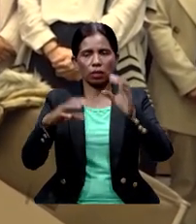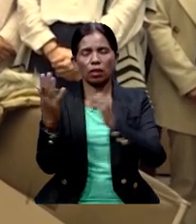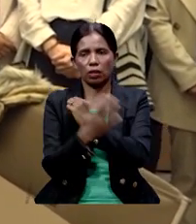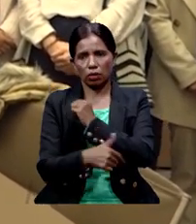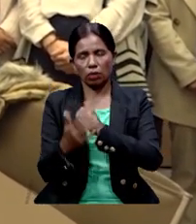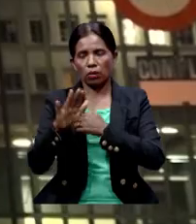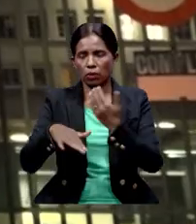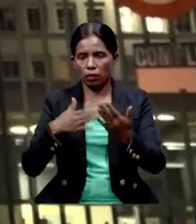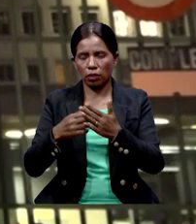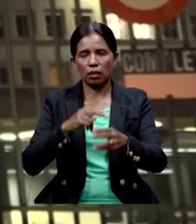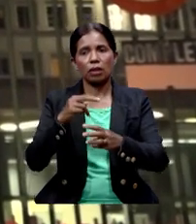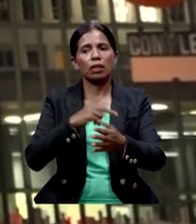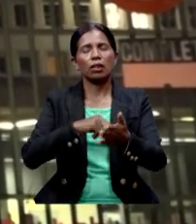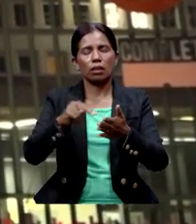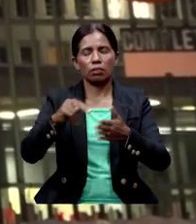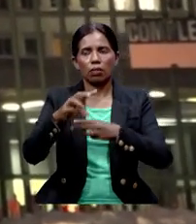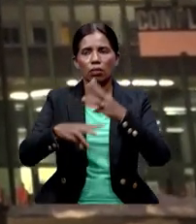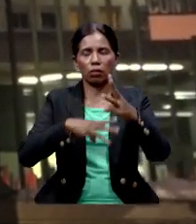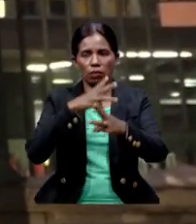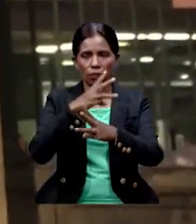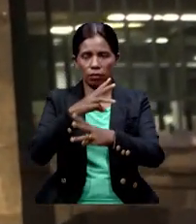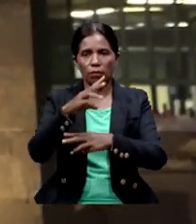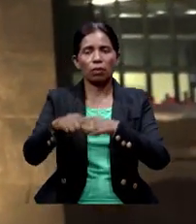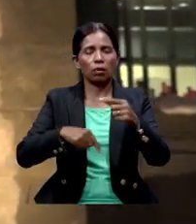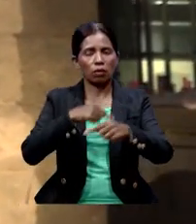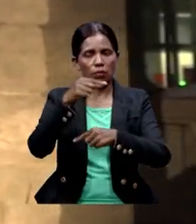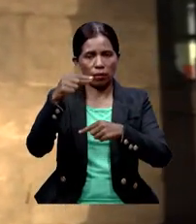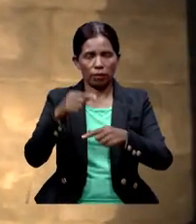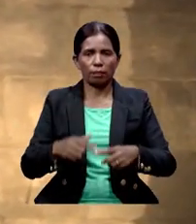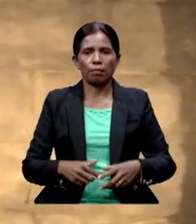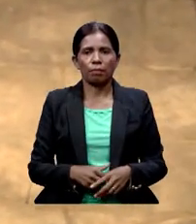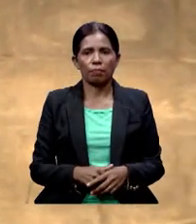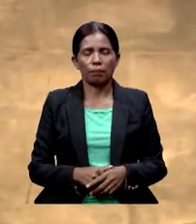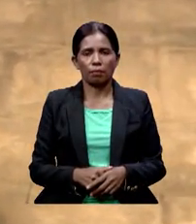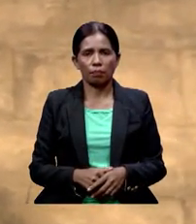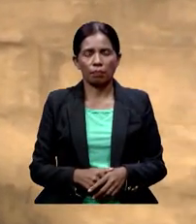Sira e a nível global, cabeça nível global. Agostinho da Costa, Ziemen.